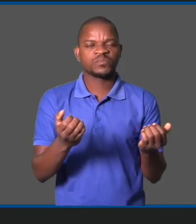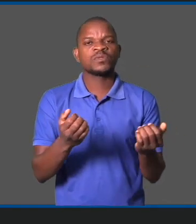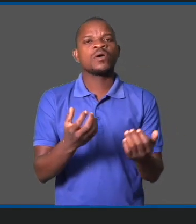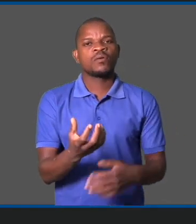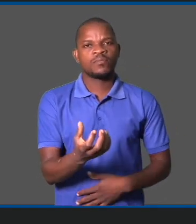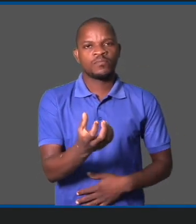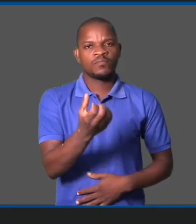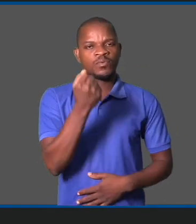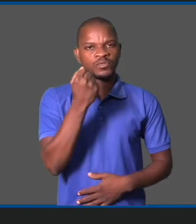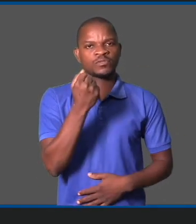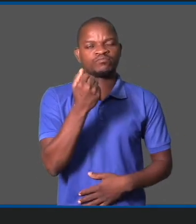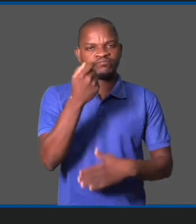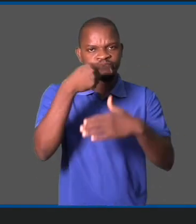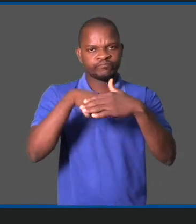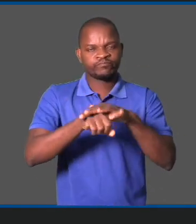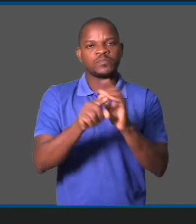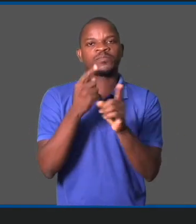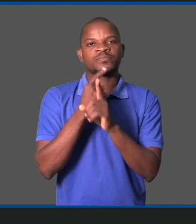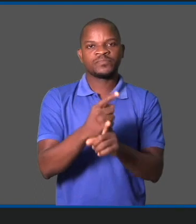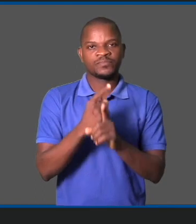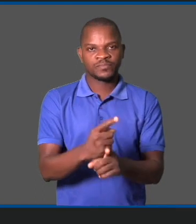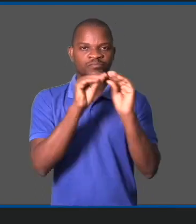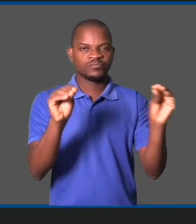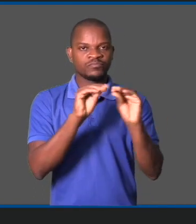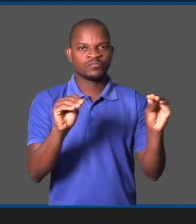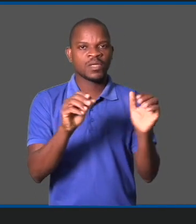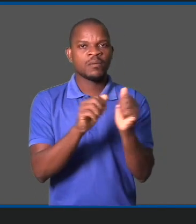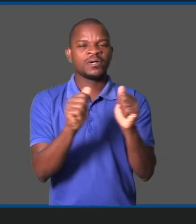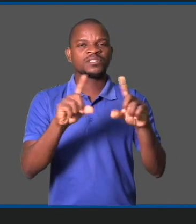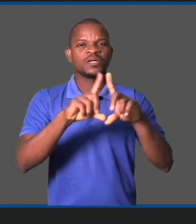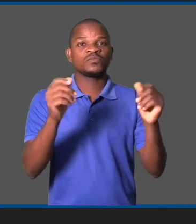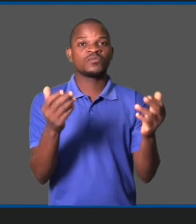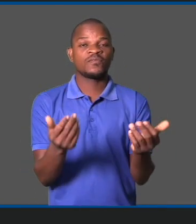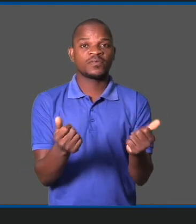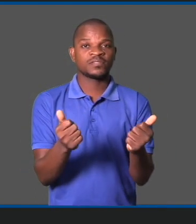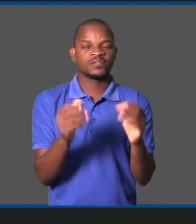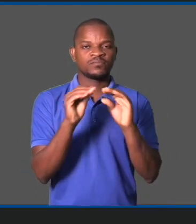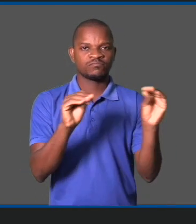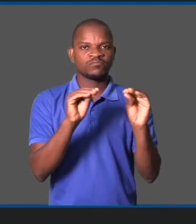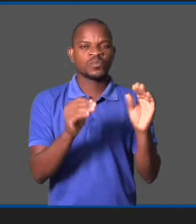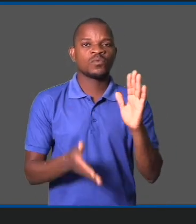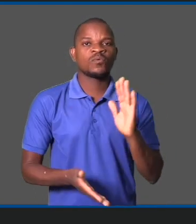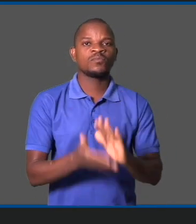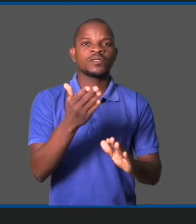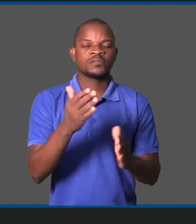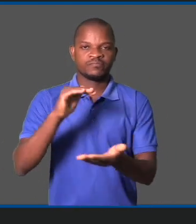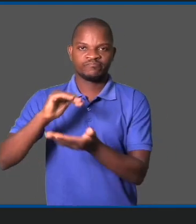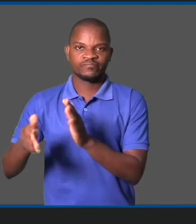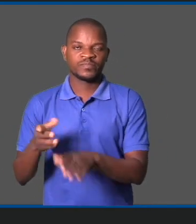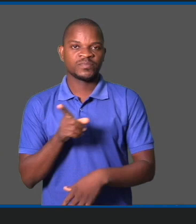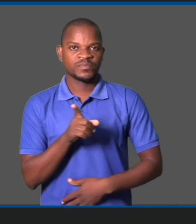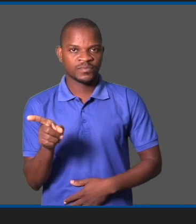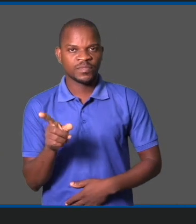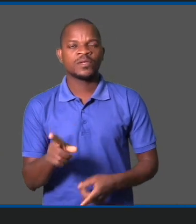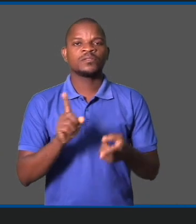exceção, possam ter acesso à escola. Essa facilidade da educação começa do treinamento do